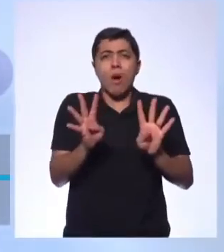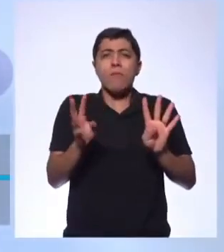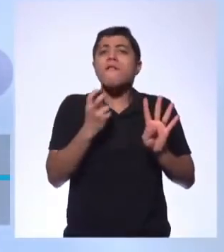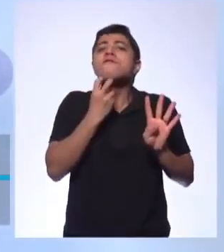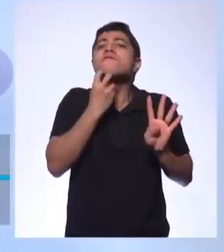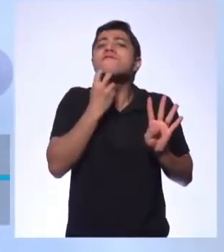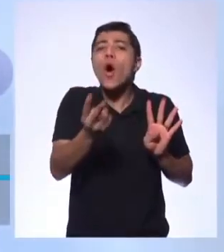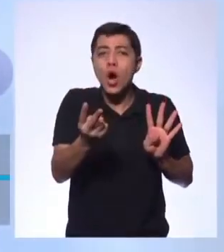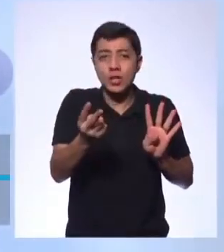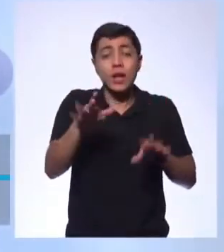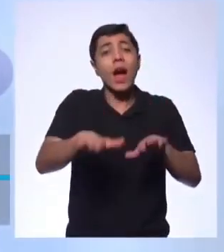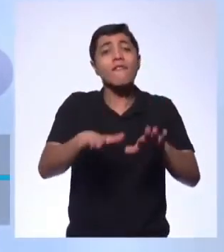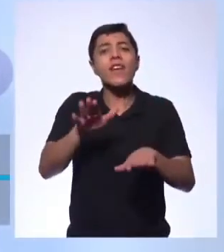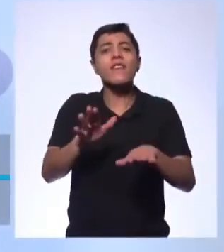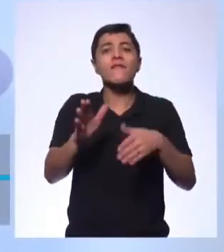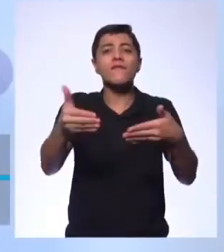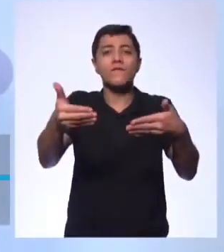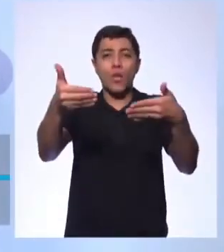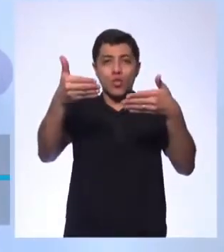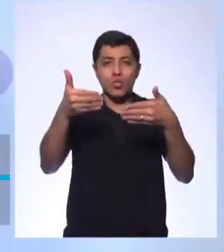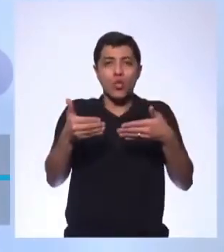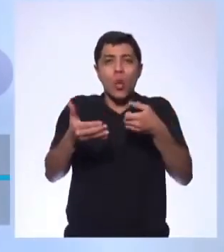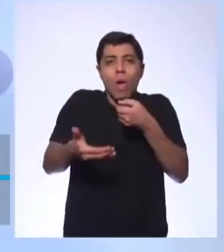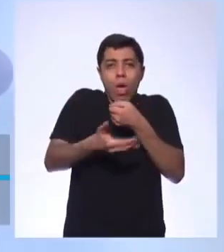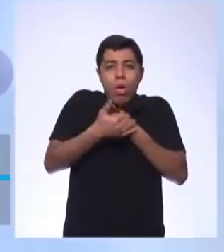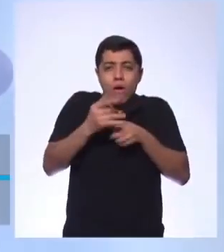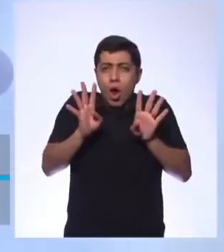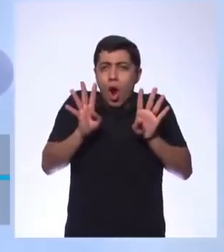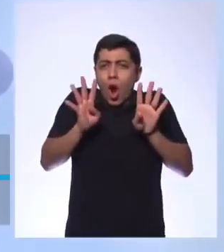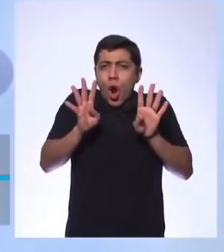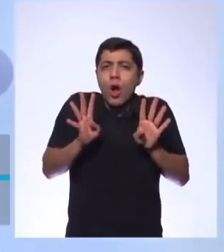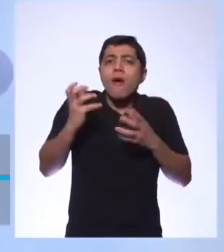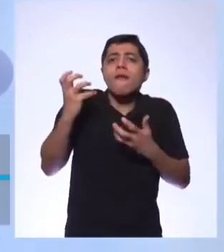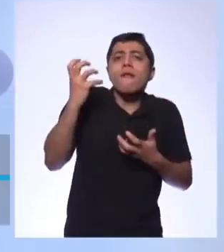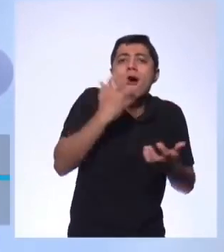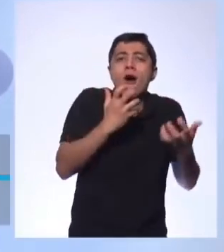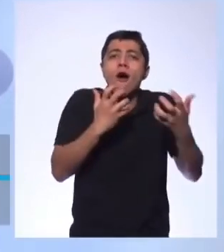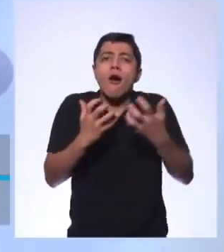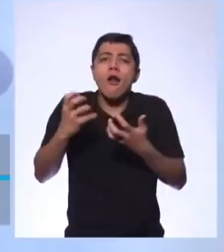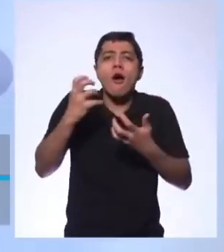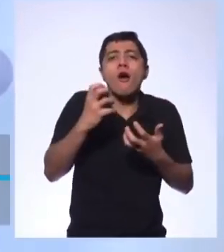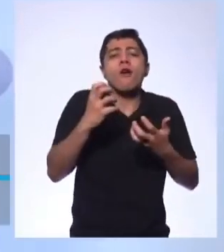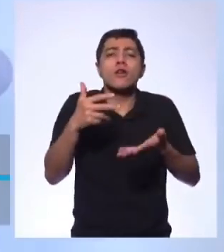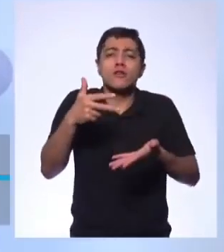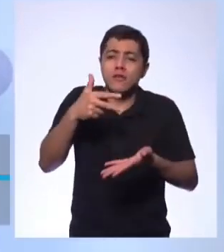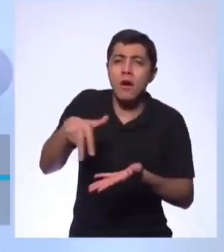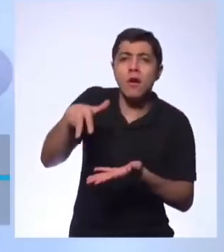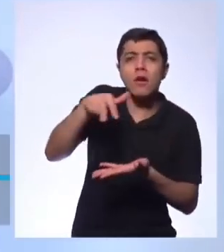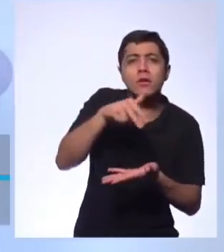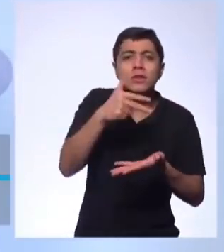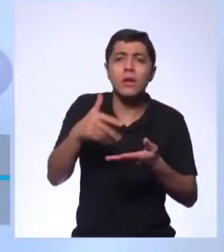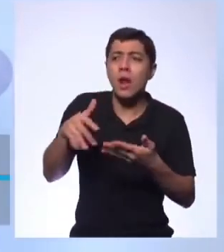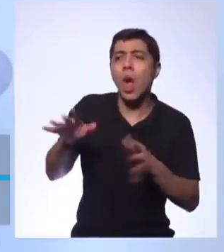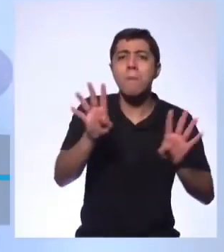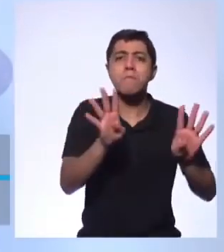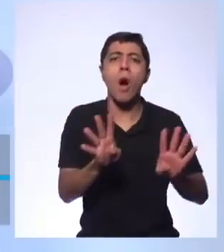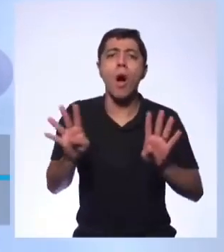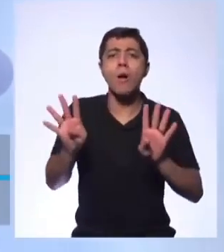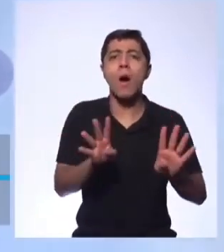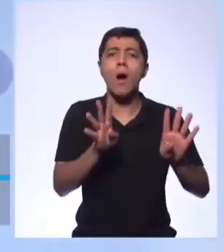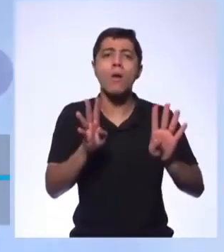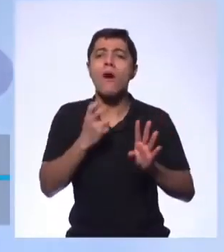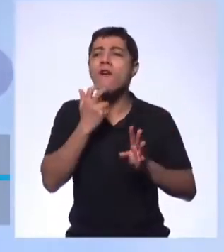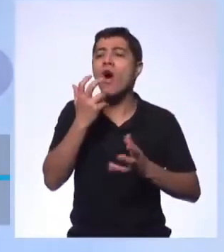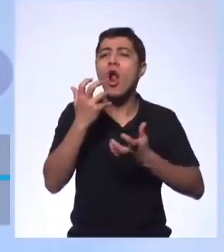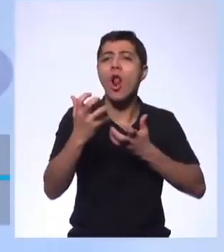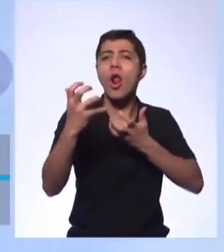cantando, contando e participando da cena. Inclusive no Édipo tem uma cena em que um personagem do coro, ele